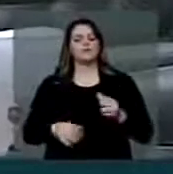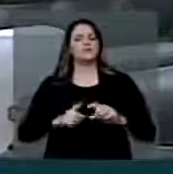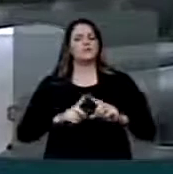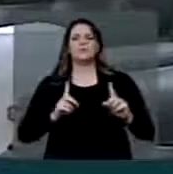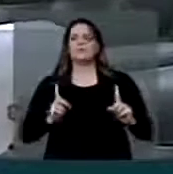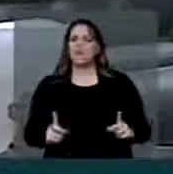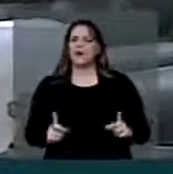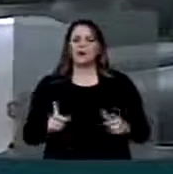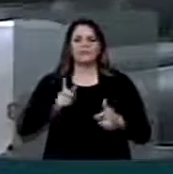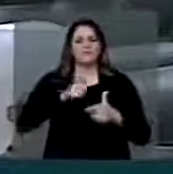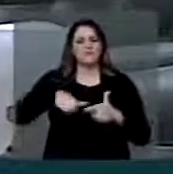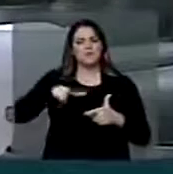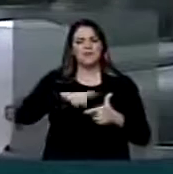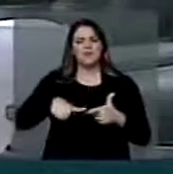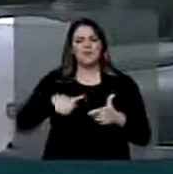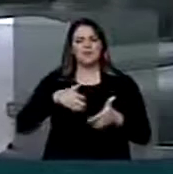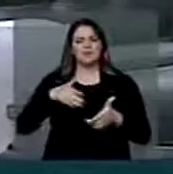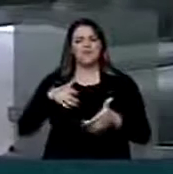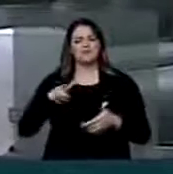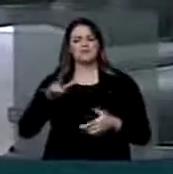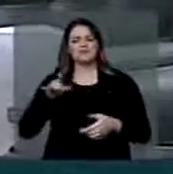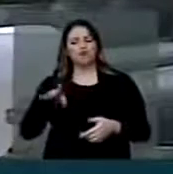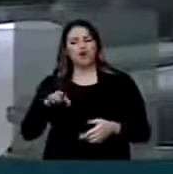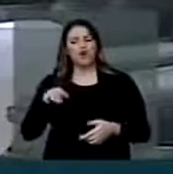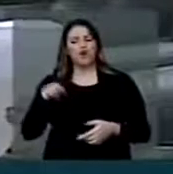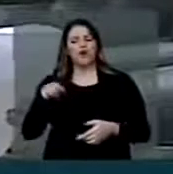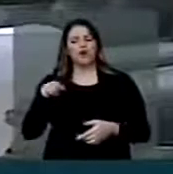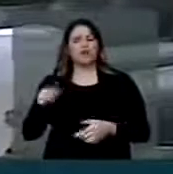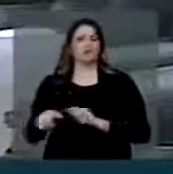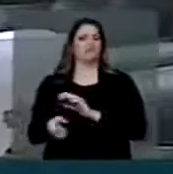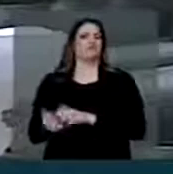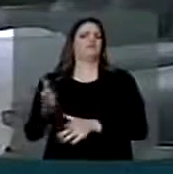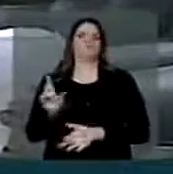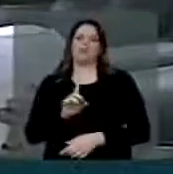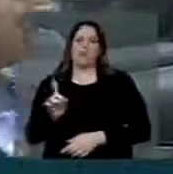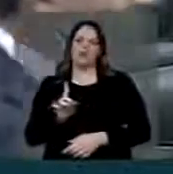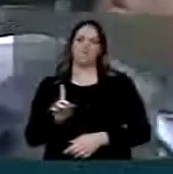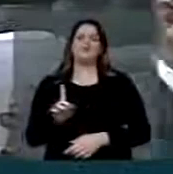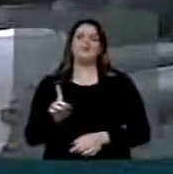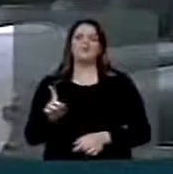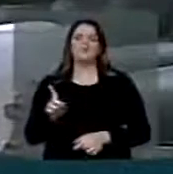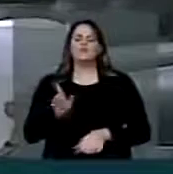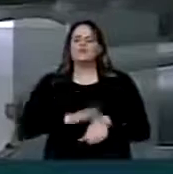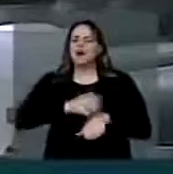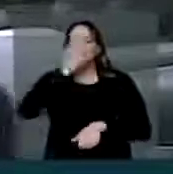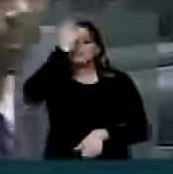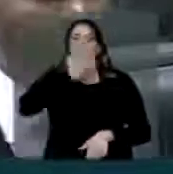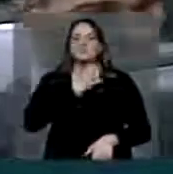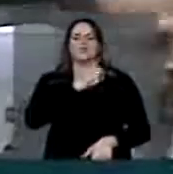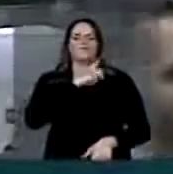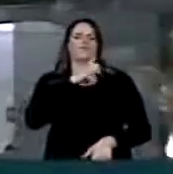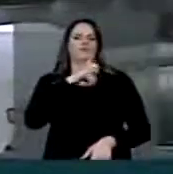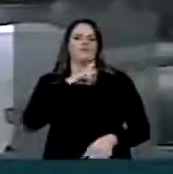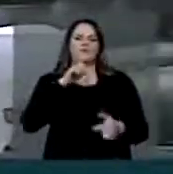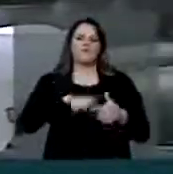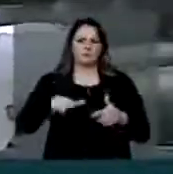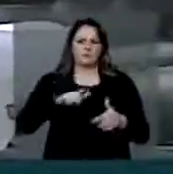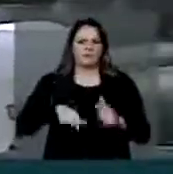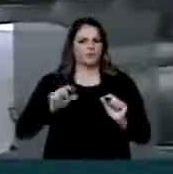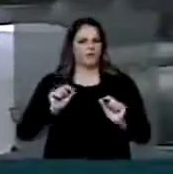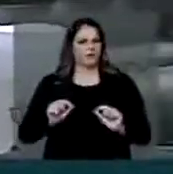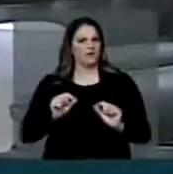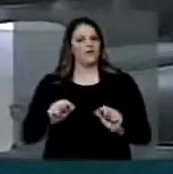os problemas não se limitam a esse vício de origem. Há algo muito mais sério a considerar, ou seja,